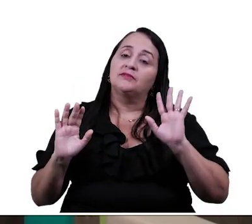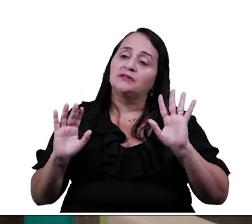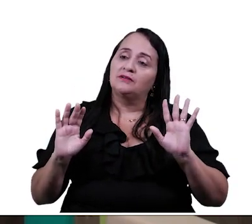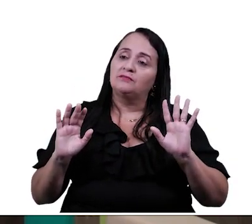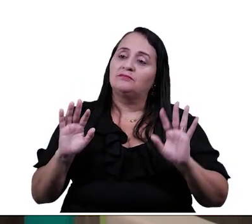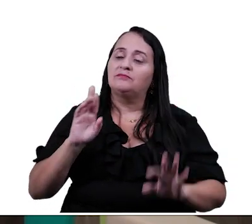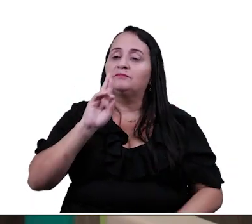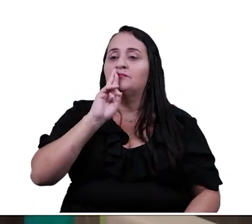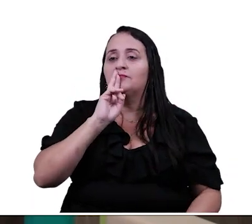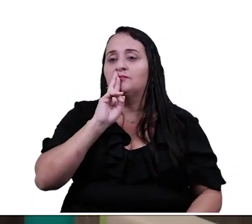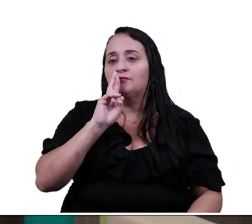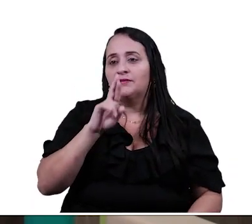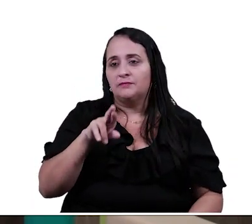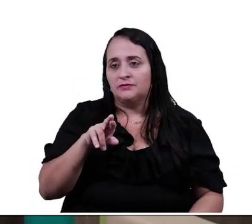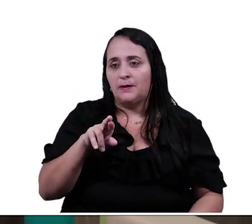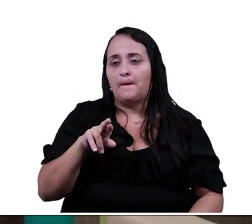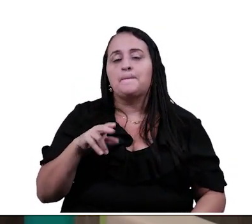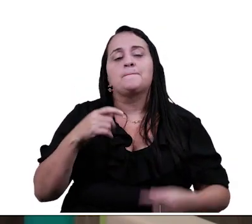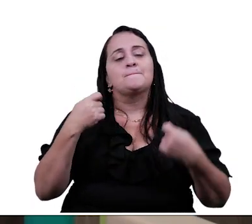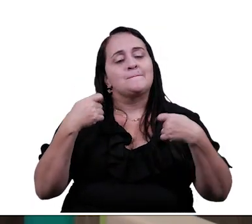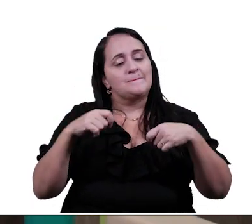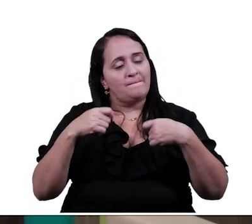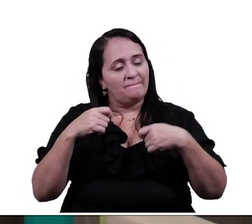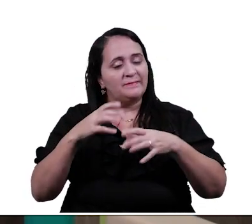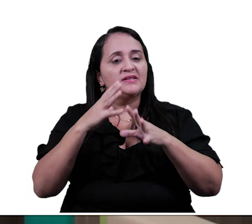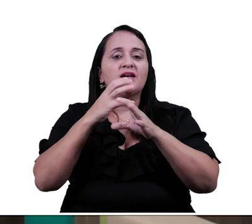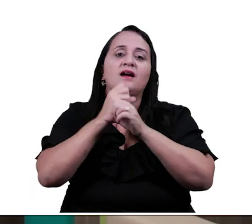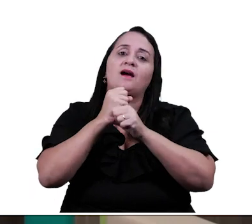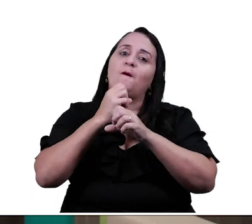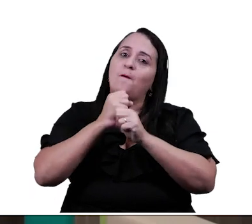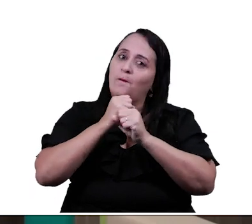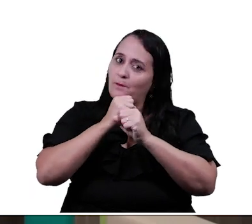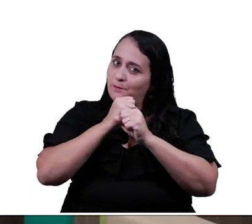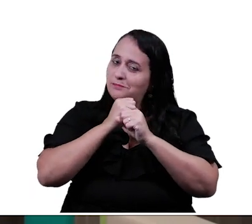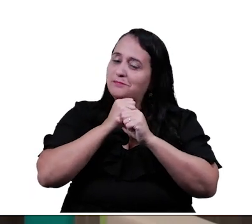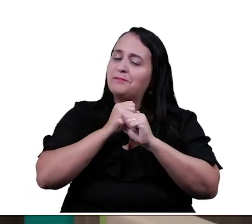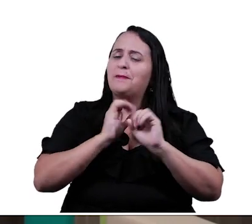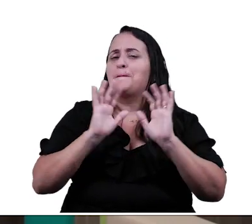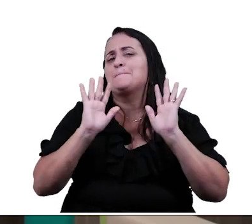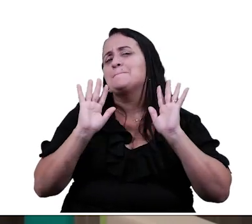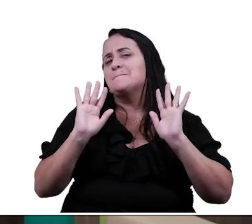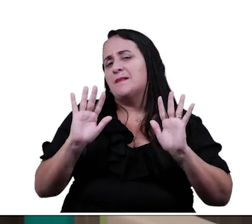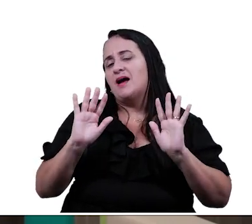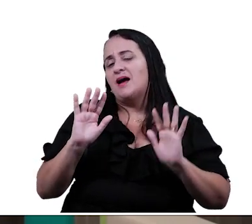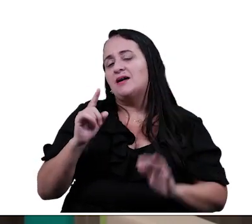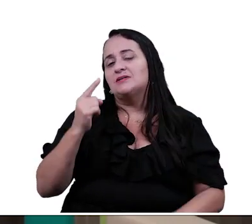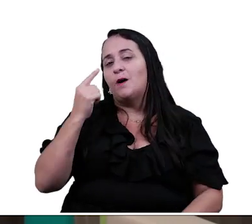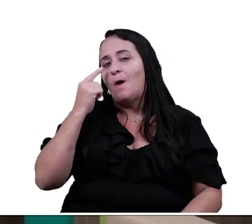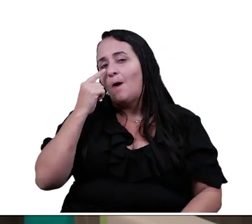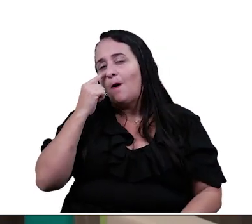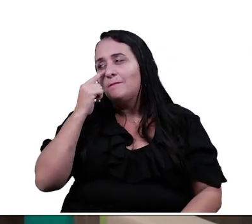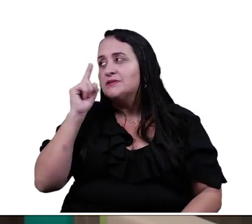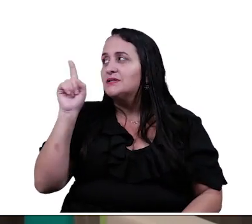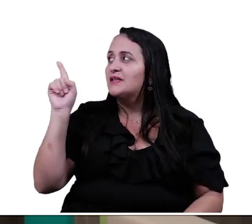para responder essa, a gente vai precisar fazer um pequeno cálculo matemático. Mas observe que